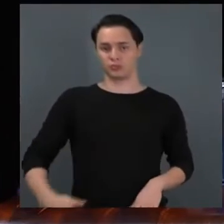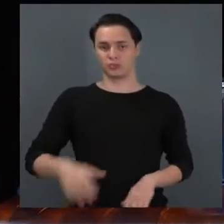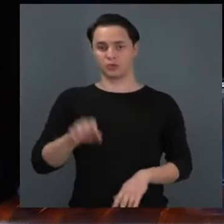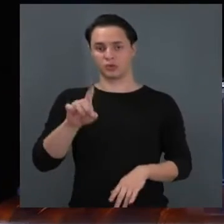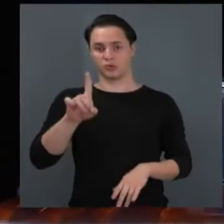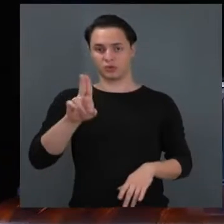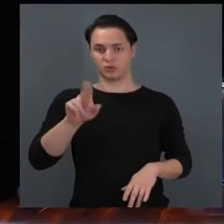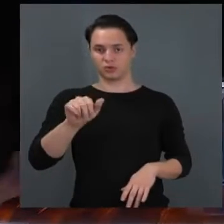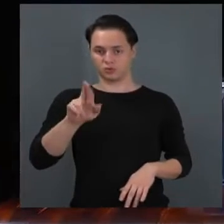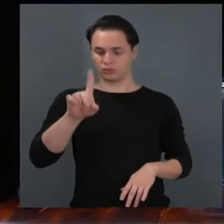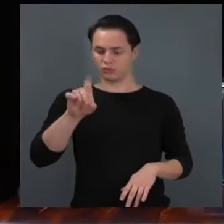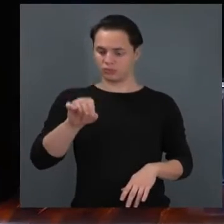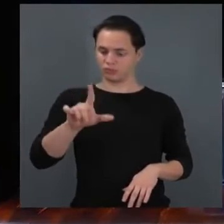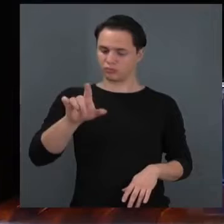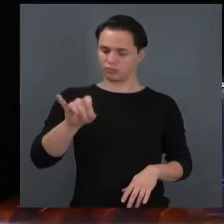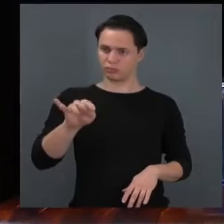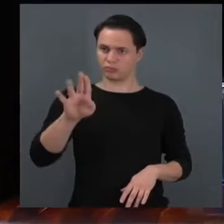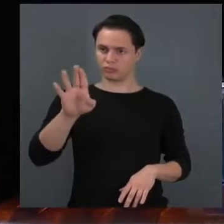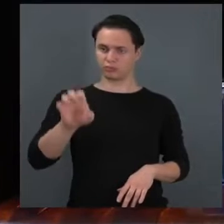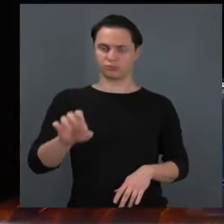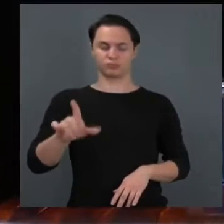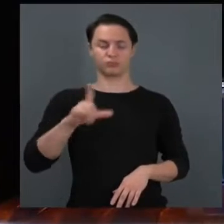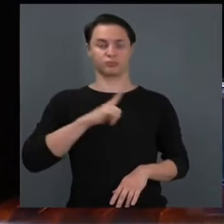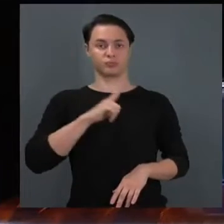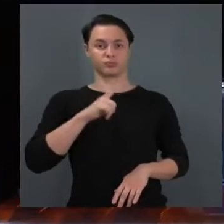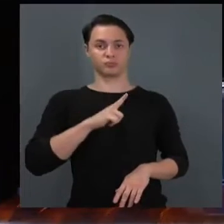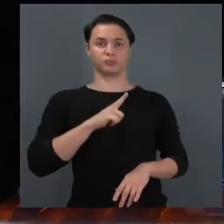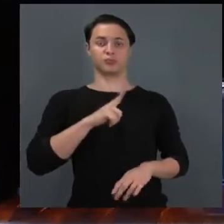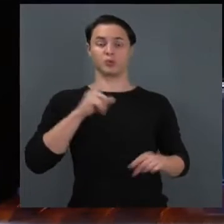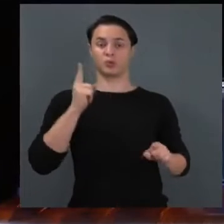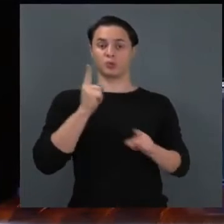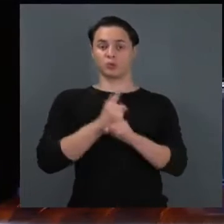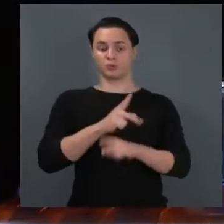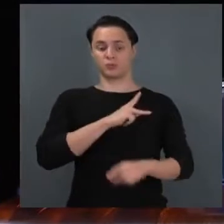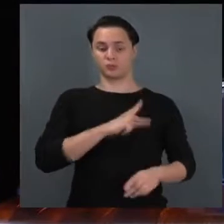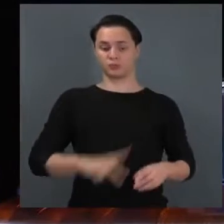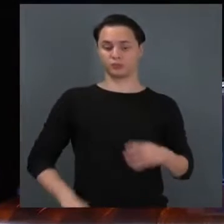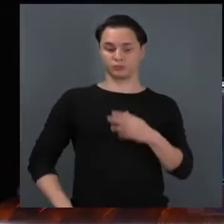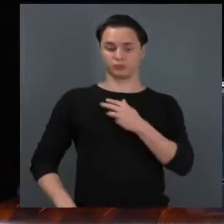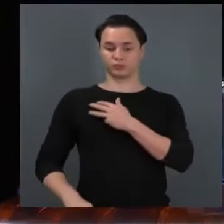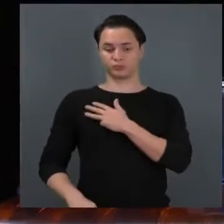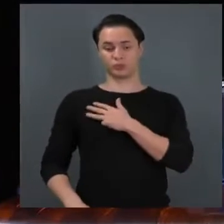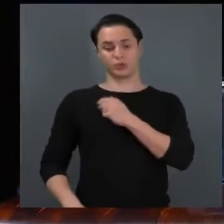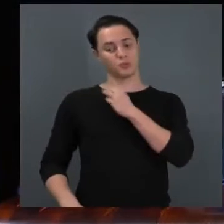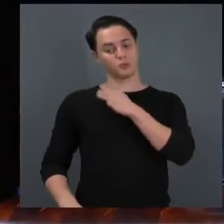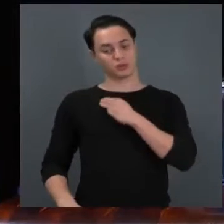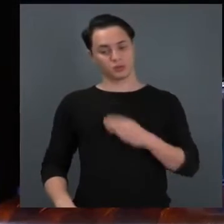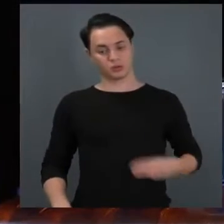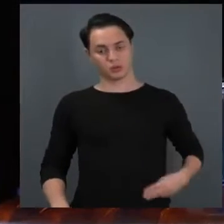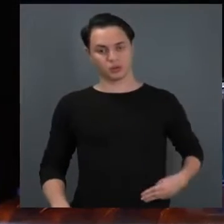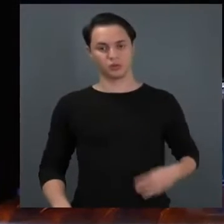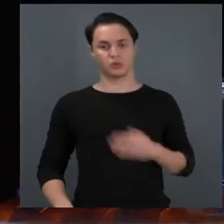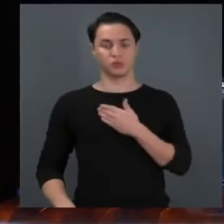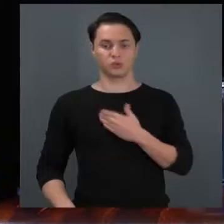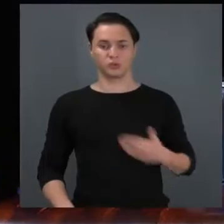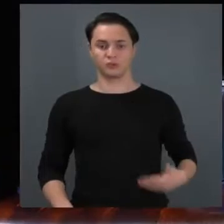Leite. O encontro com o presidente Lula, ministro e o governador, foi para